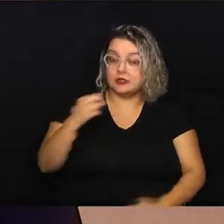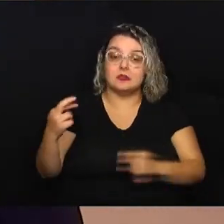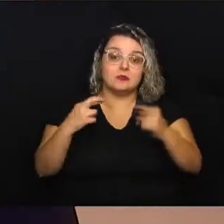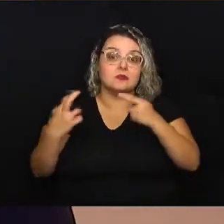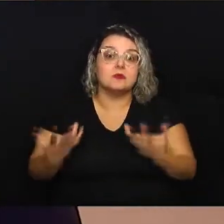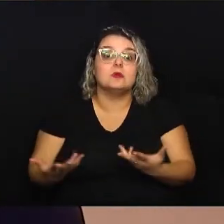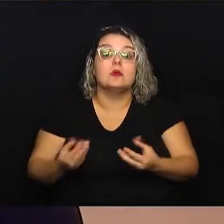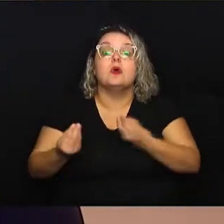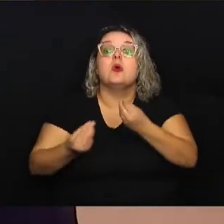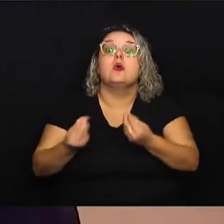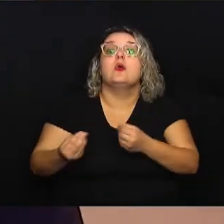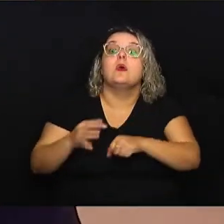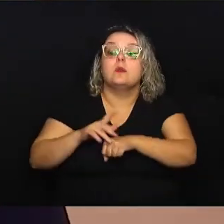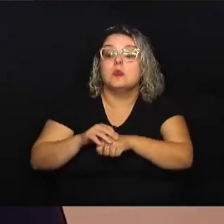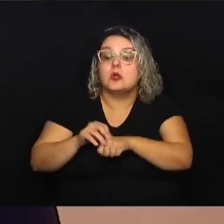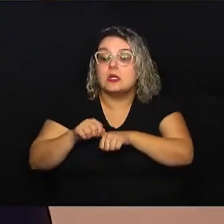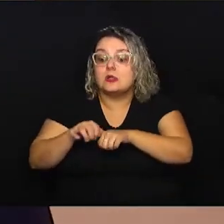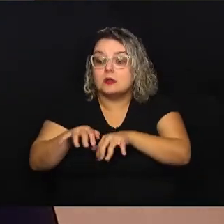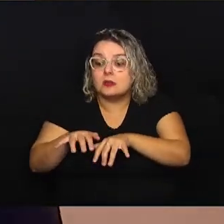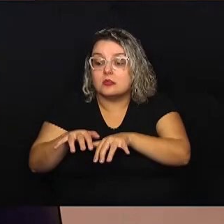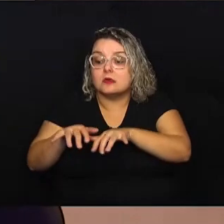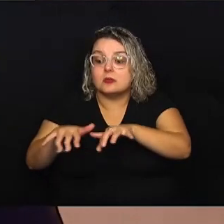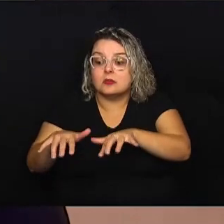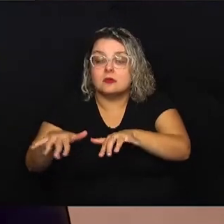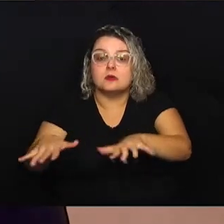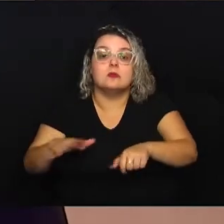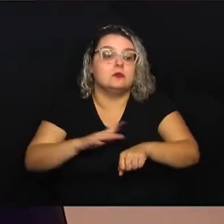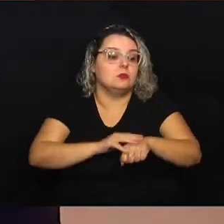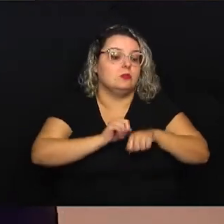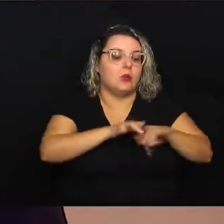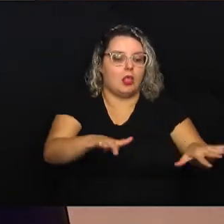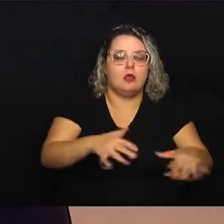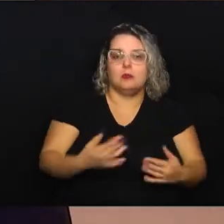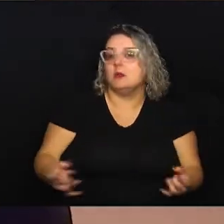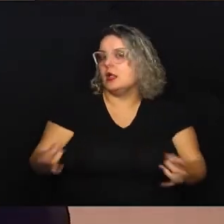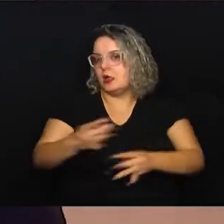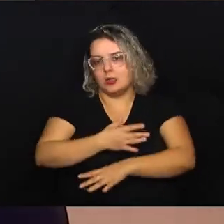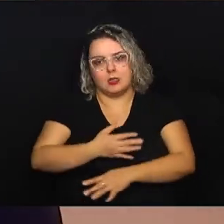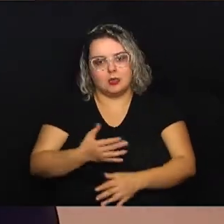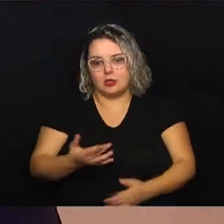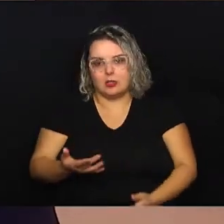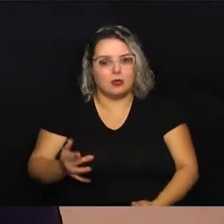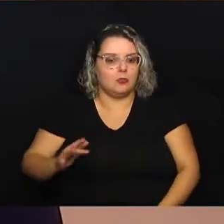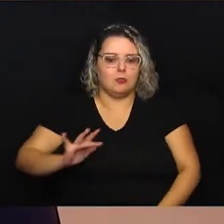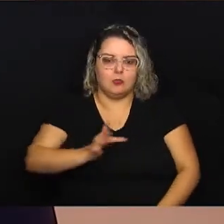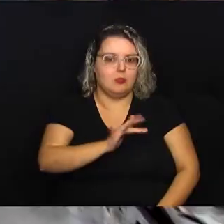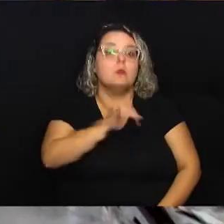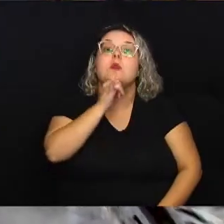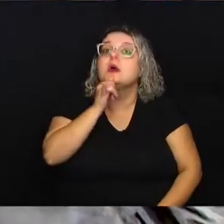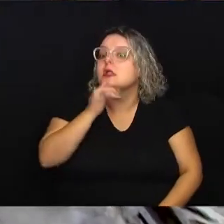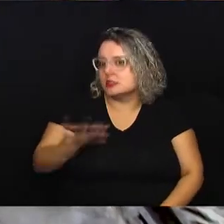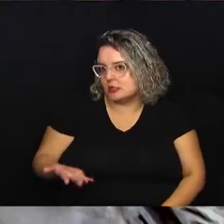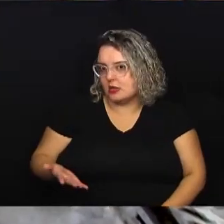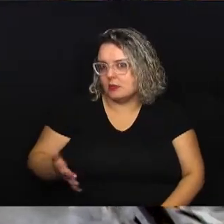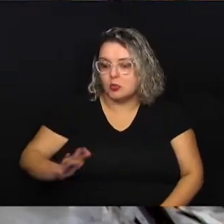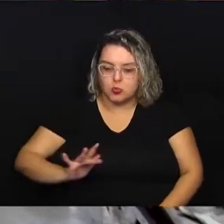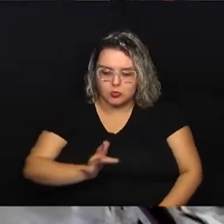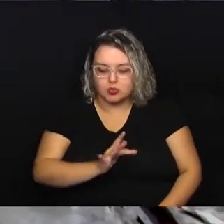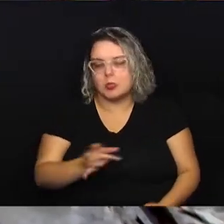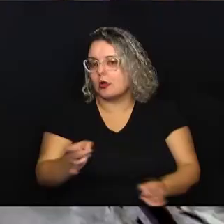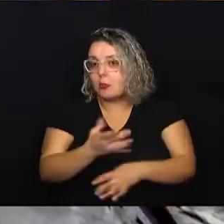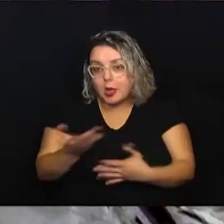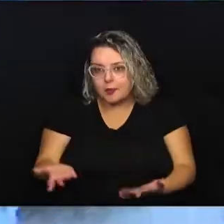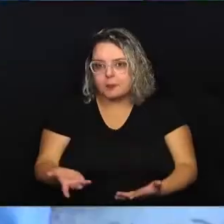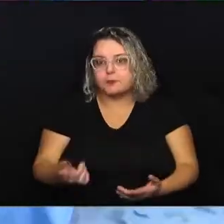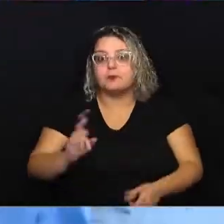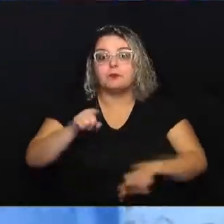a situação desses locais para que a gente possa acabar com o criadouro do mosquito da dengue, por exemplo. Outro questionamento